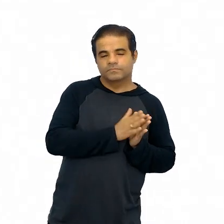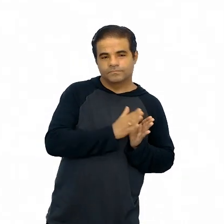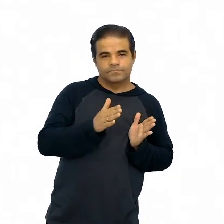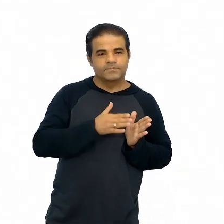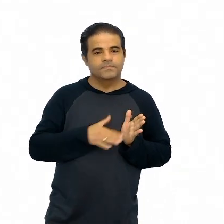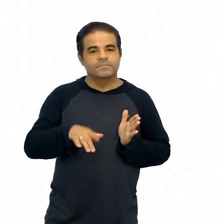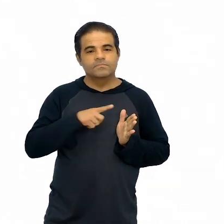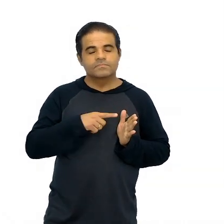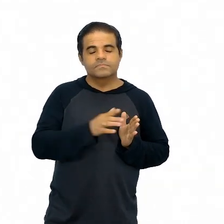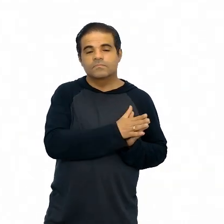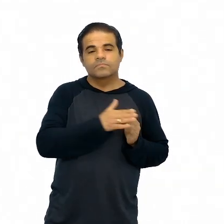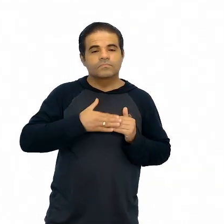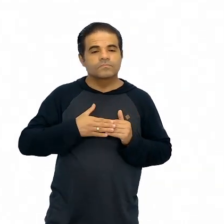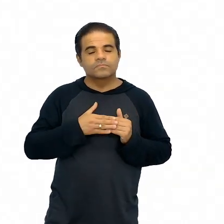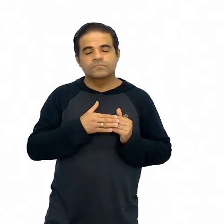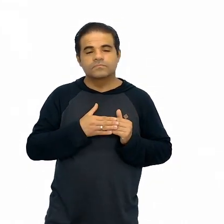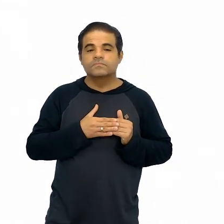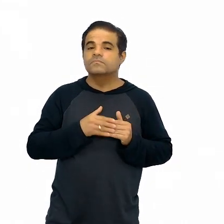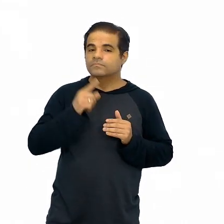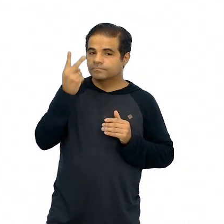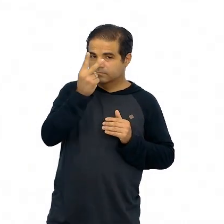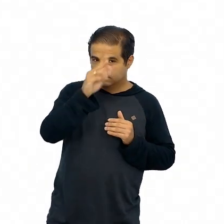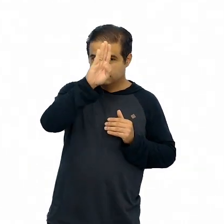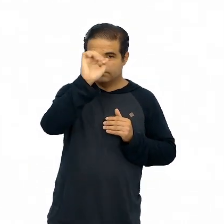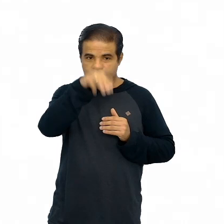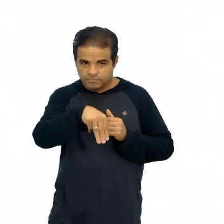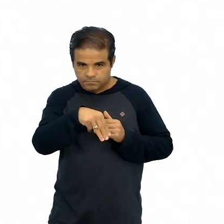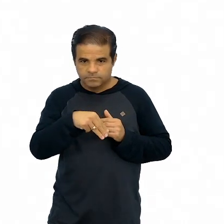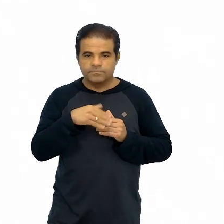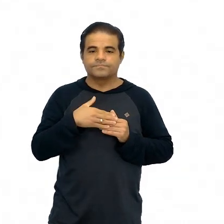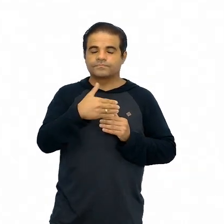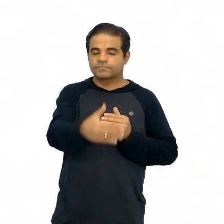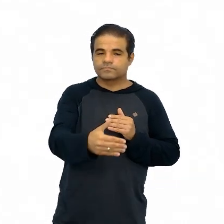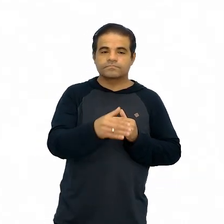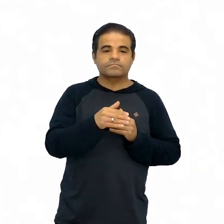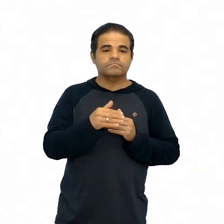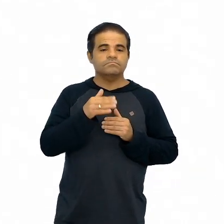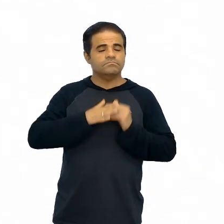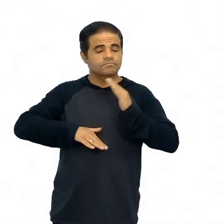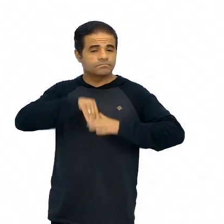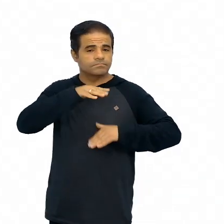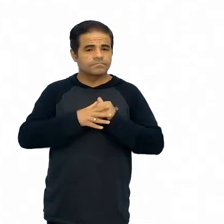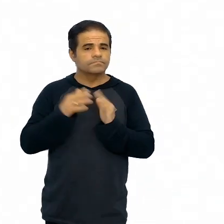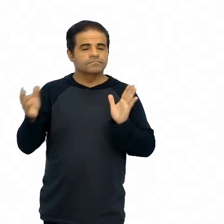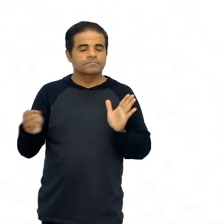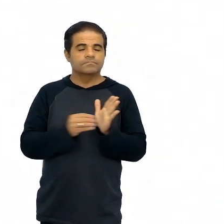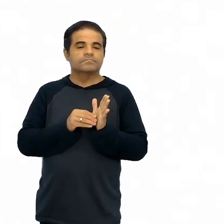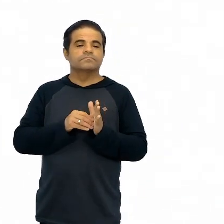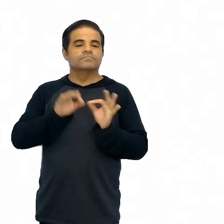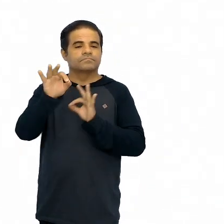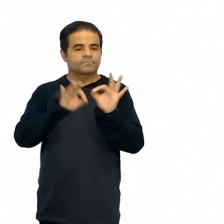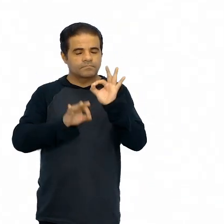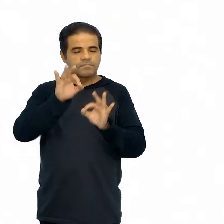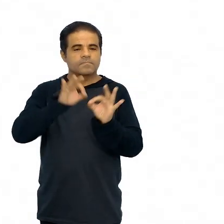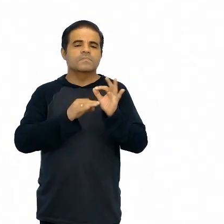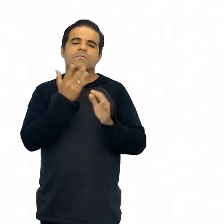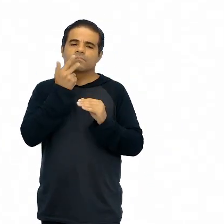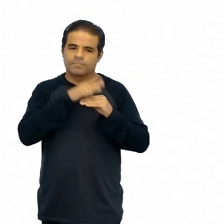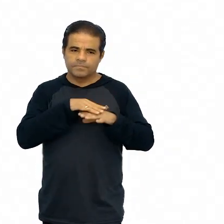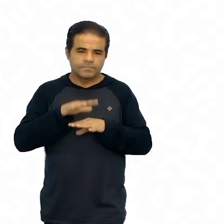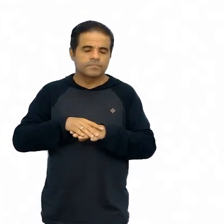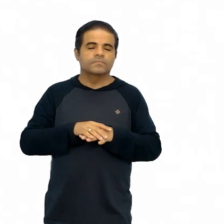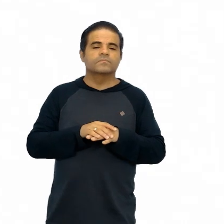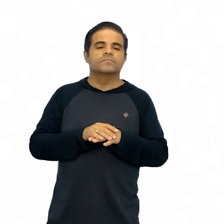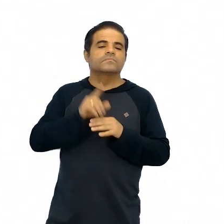sequência de atividades do segundo bimestre, são conhecimentos específicos do professor de matemática. Então, lá